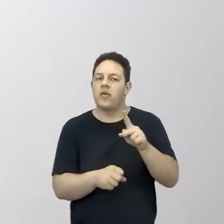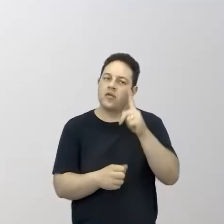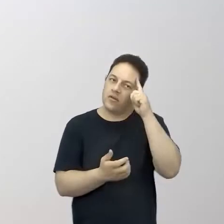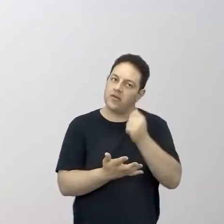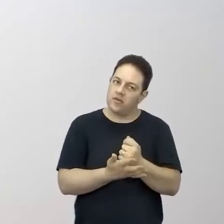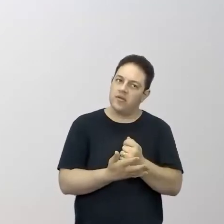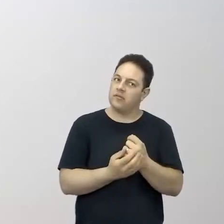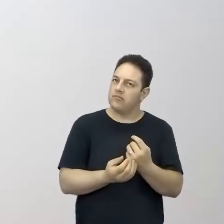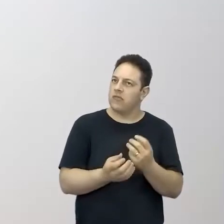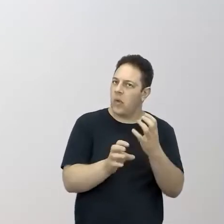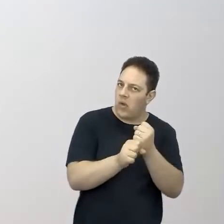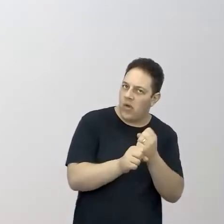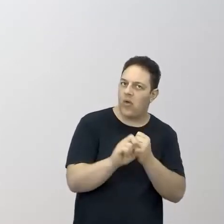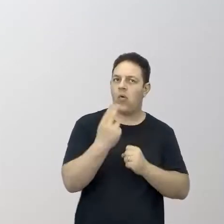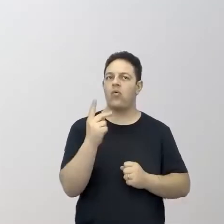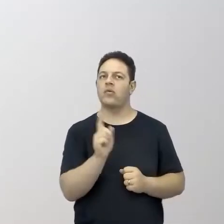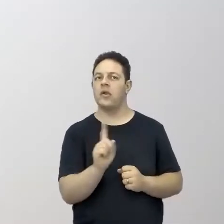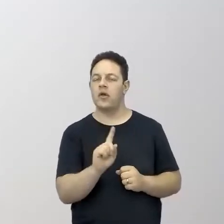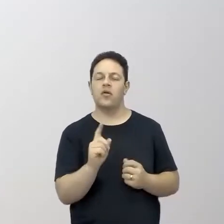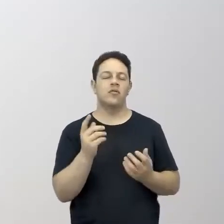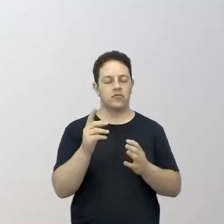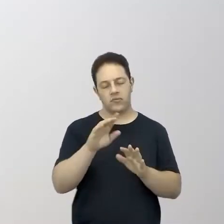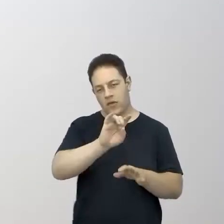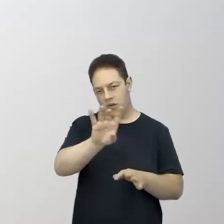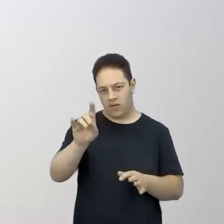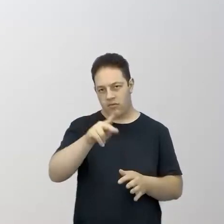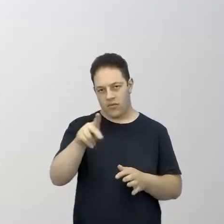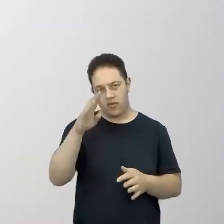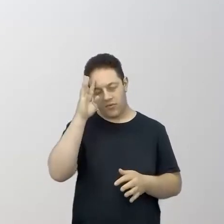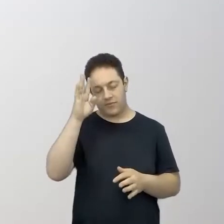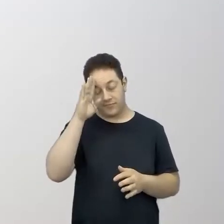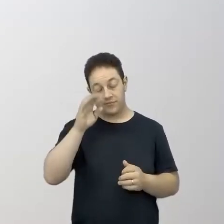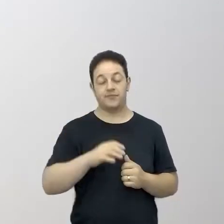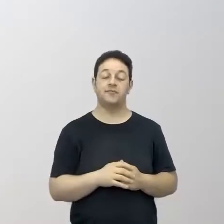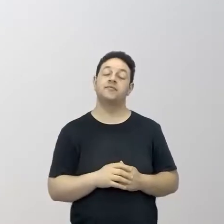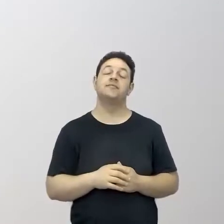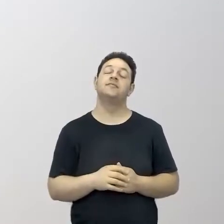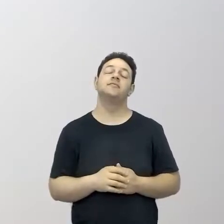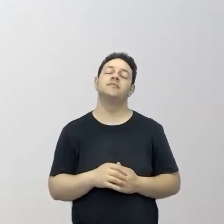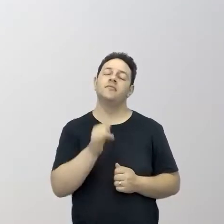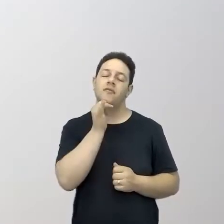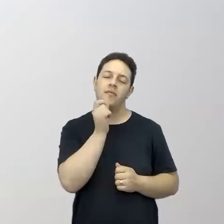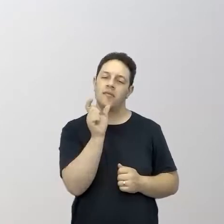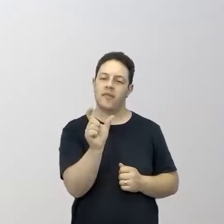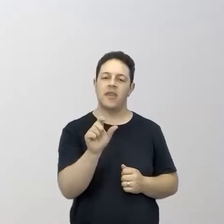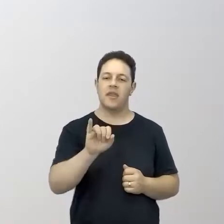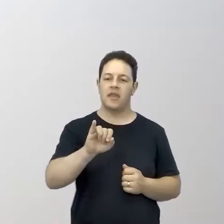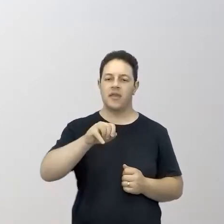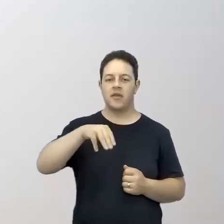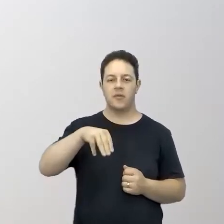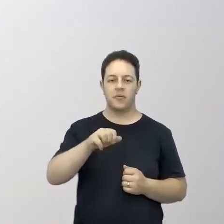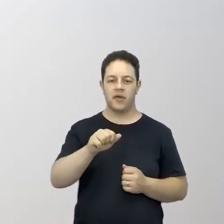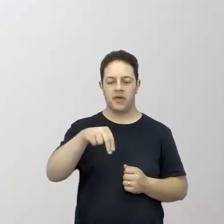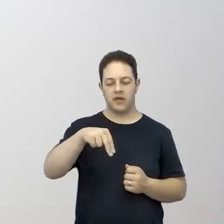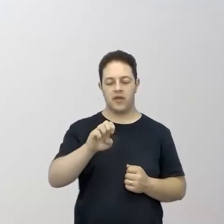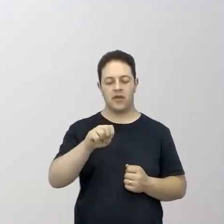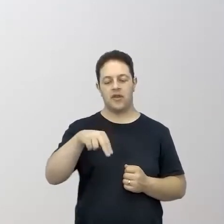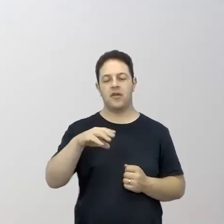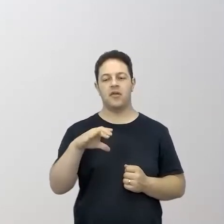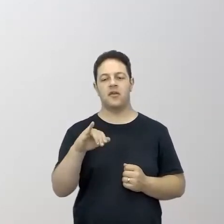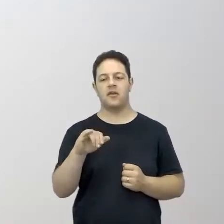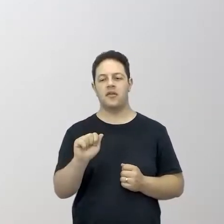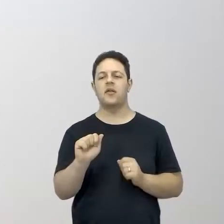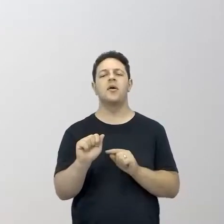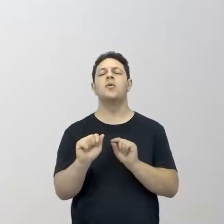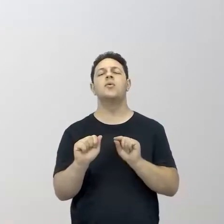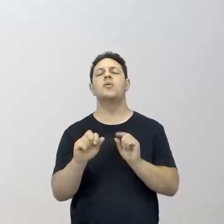essa nota. Mas vamos pensar então nas palavras que eu falei, né? Então, por exemplo, imanência. O que é imanência?